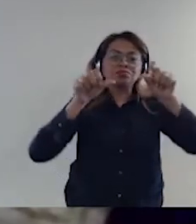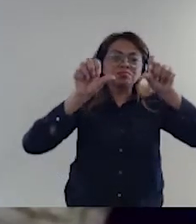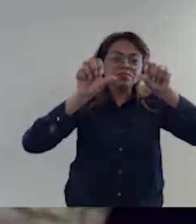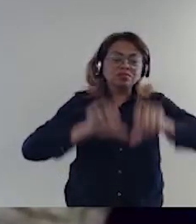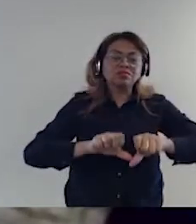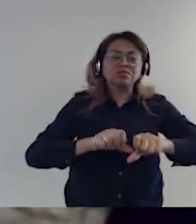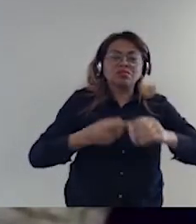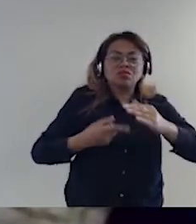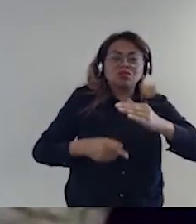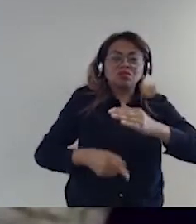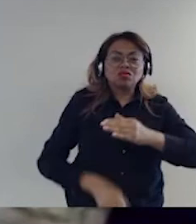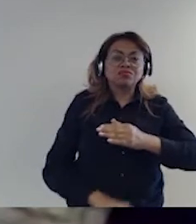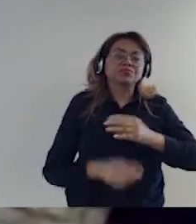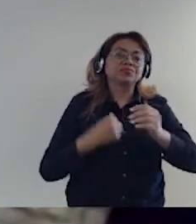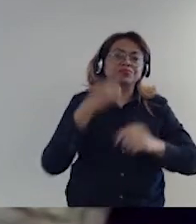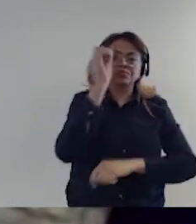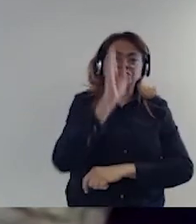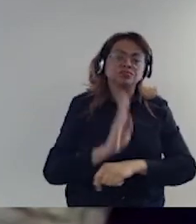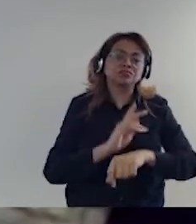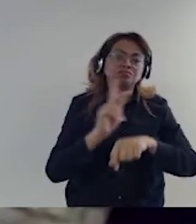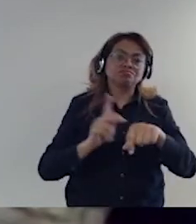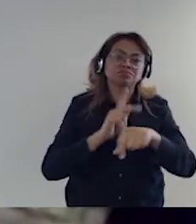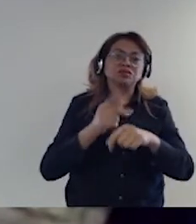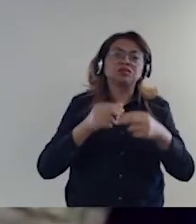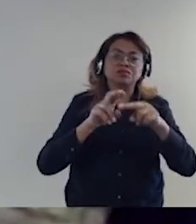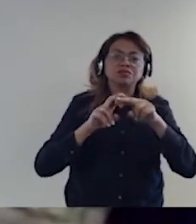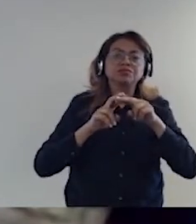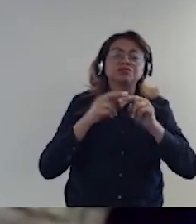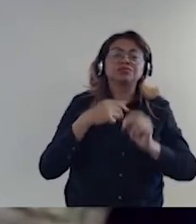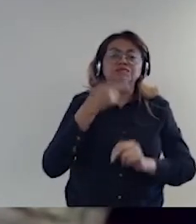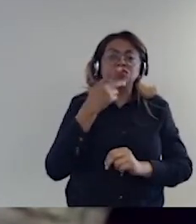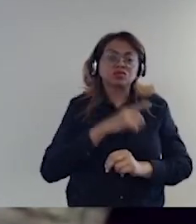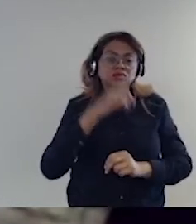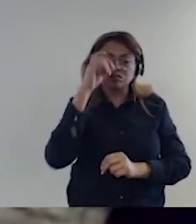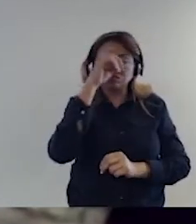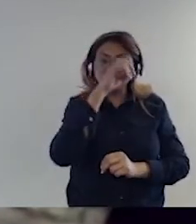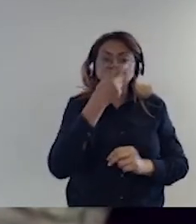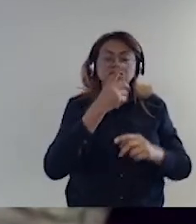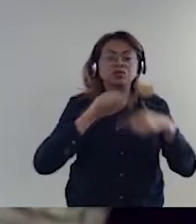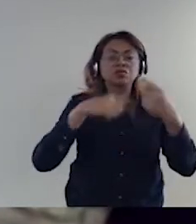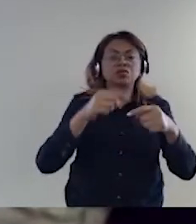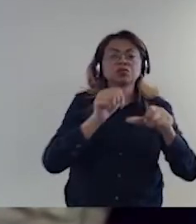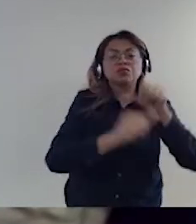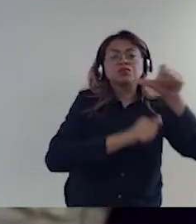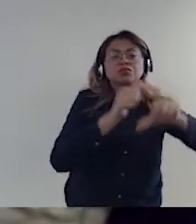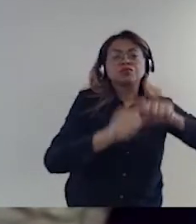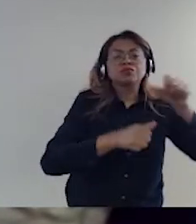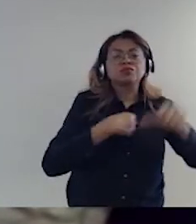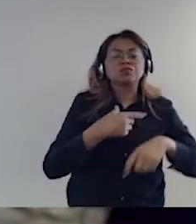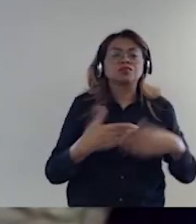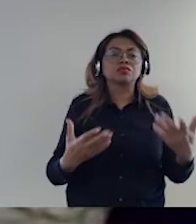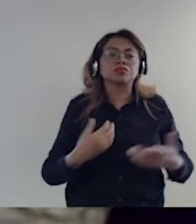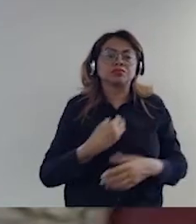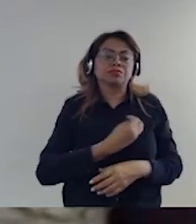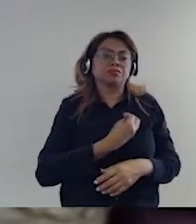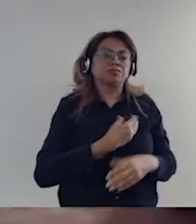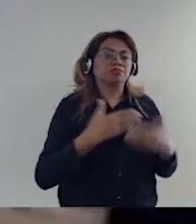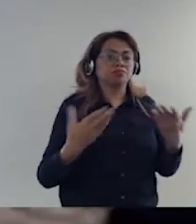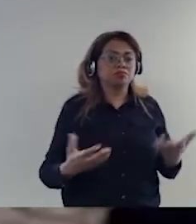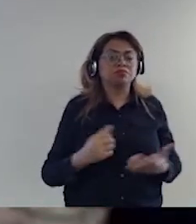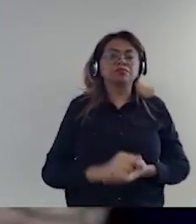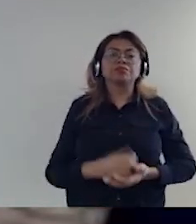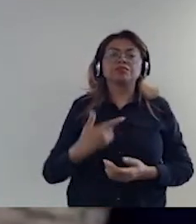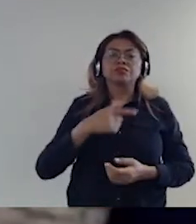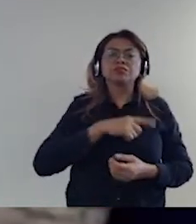pessoais incomensuráveis. E por isso é que é tão difícil sair de uma situação em que se instala qualquer um destes fenómenos. Portanto,